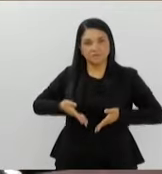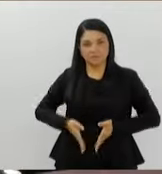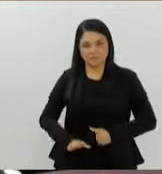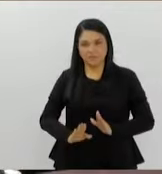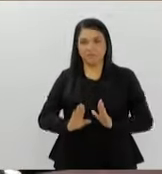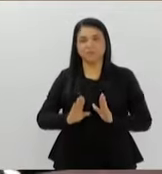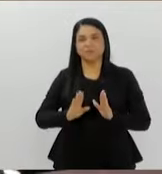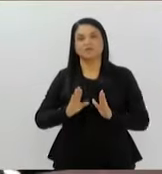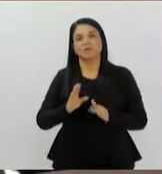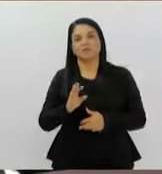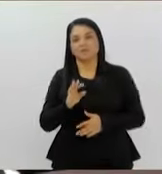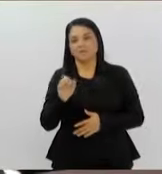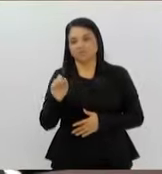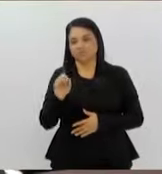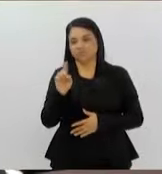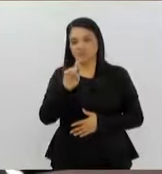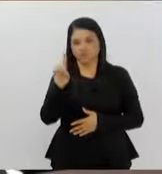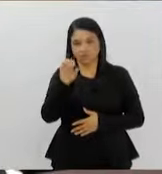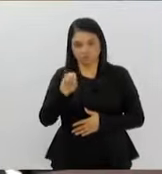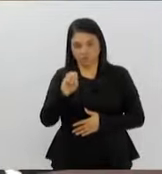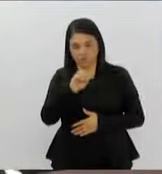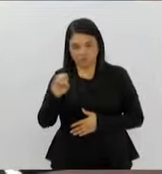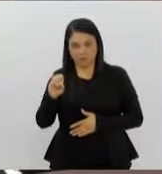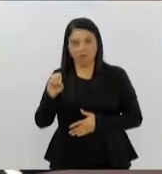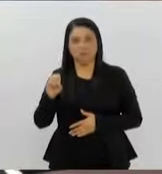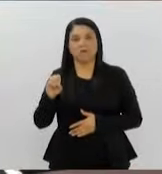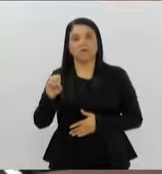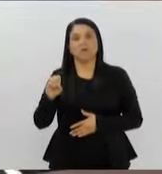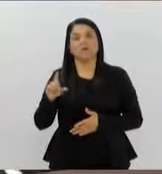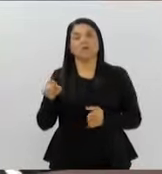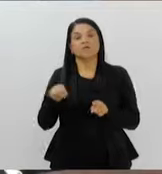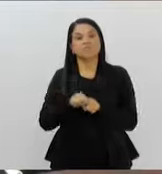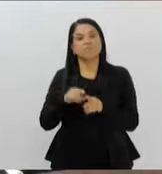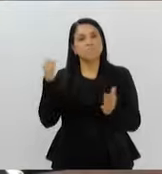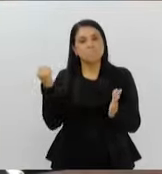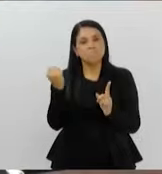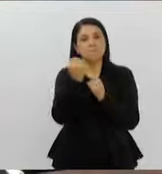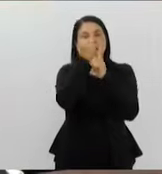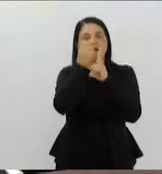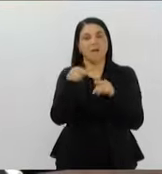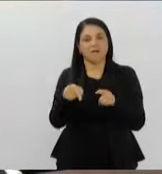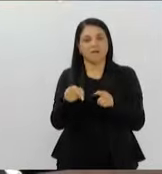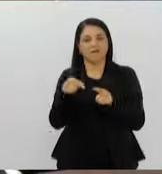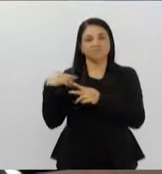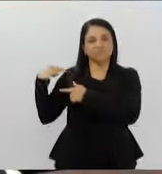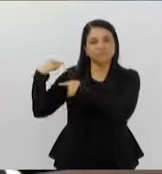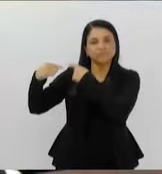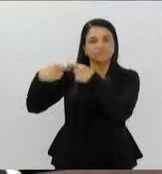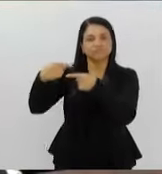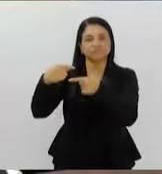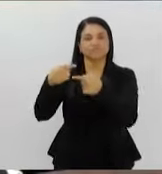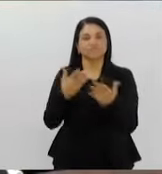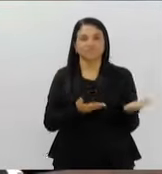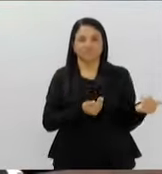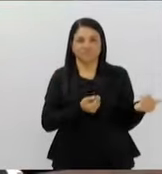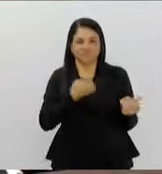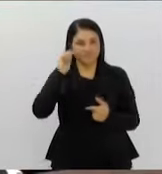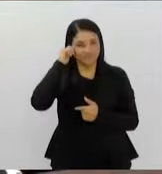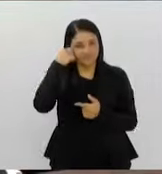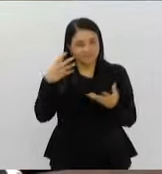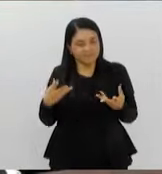que, com a sua poesia, marca gerações de jovens negros de uma forma tão delicada, mas